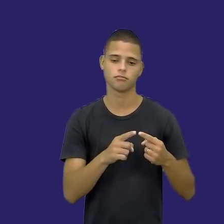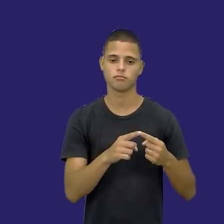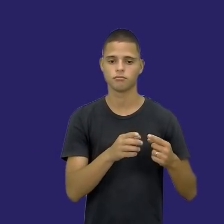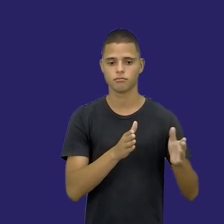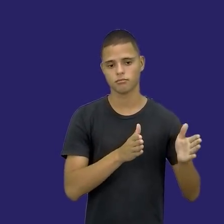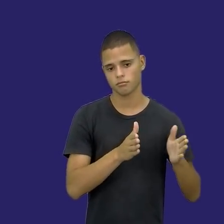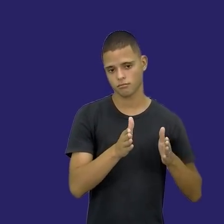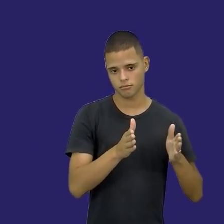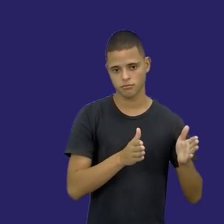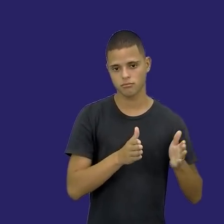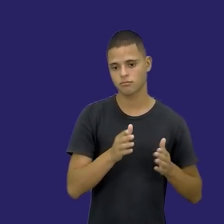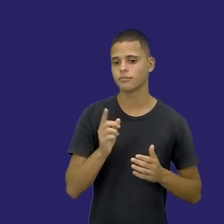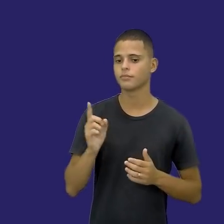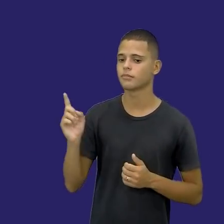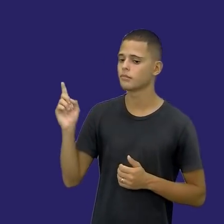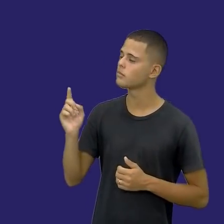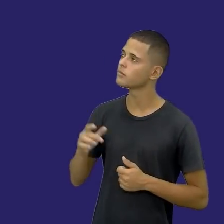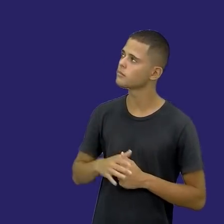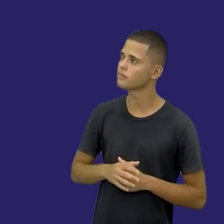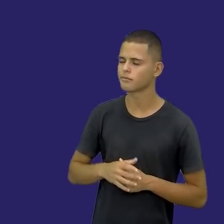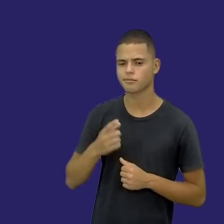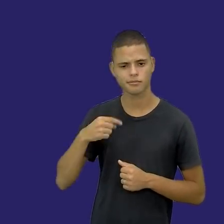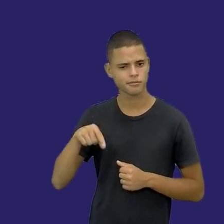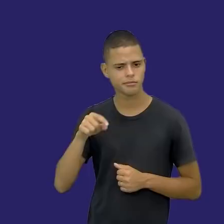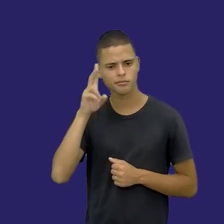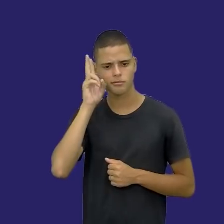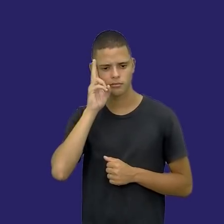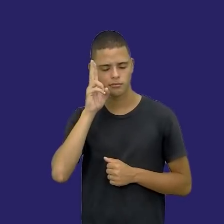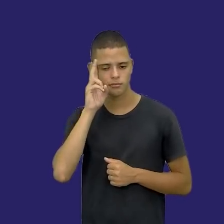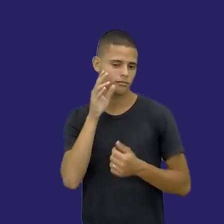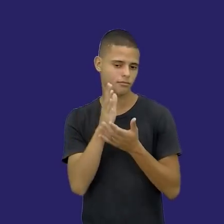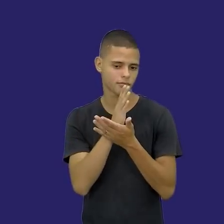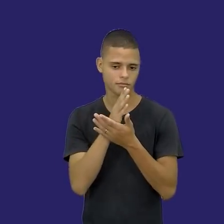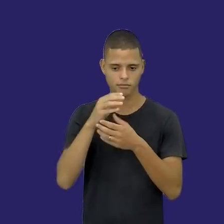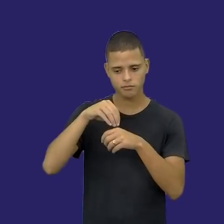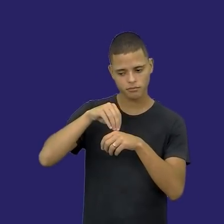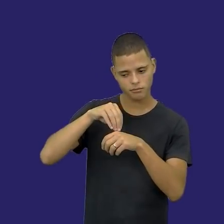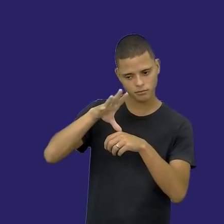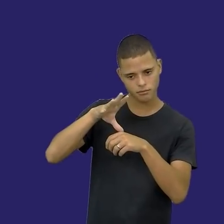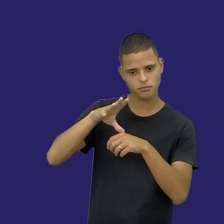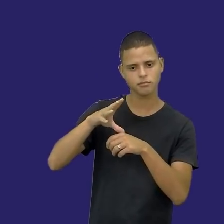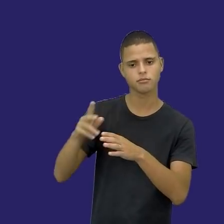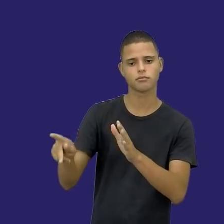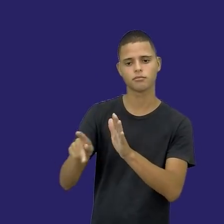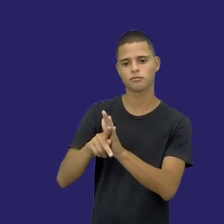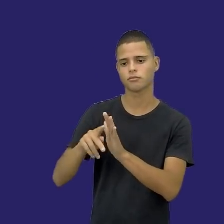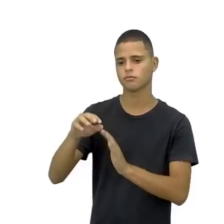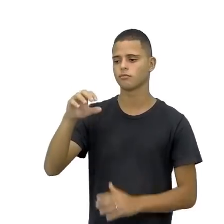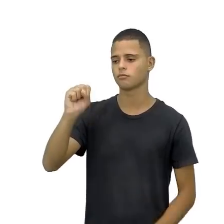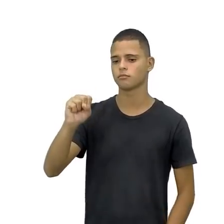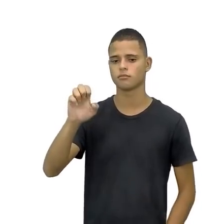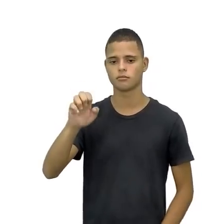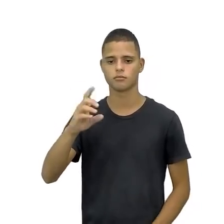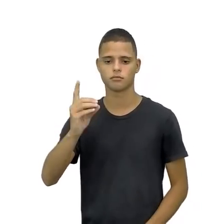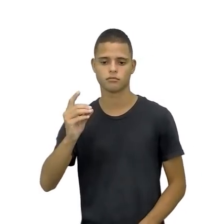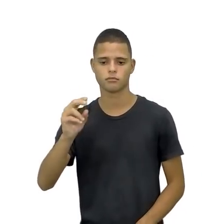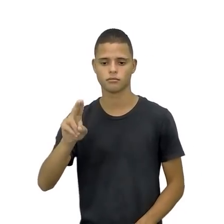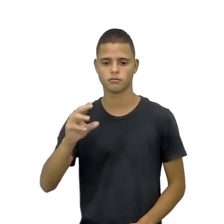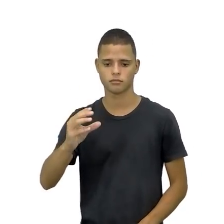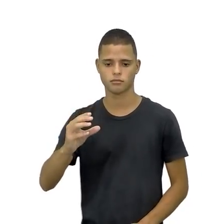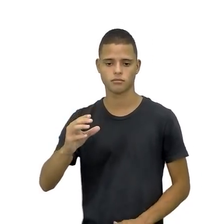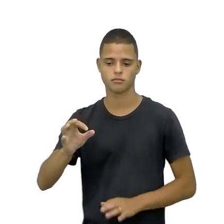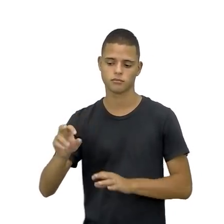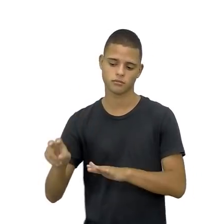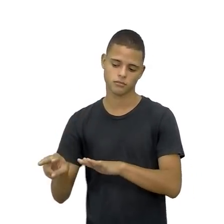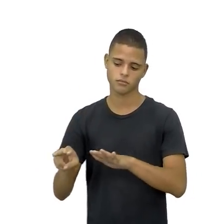nós revisitamos essa questão das orientações dadas pela SEDUC para essa semana de planejamento.